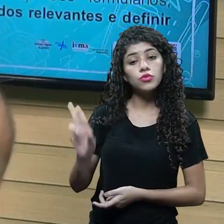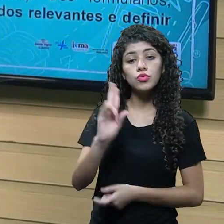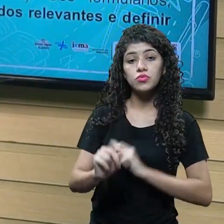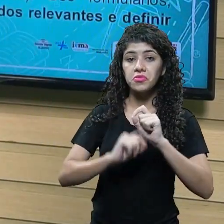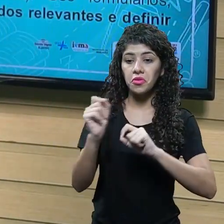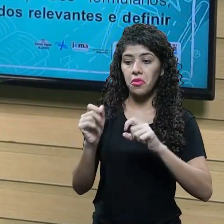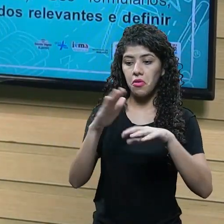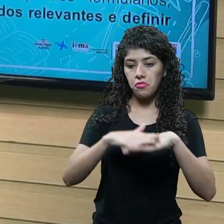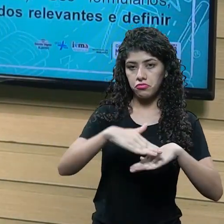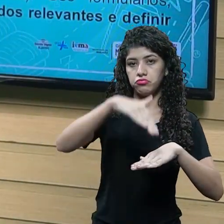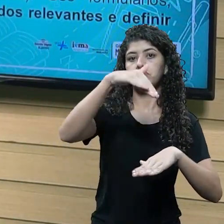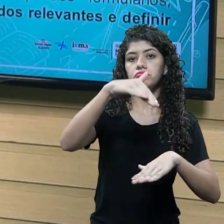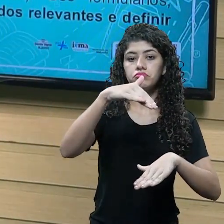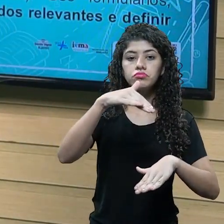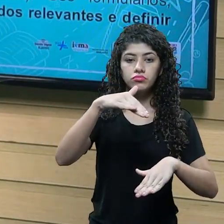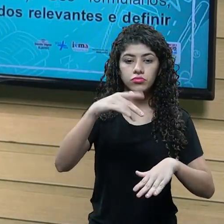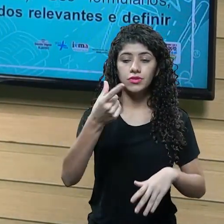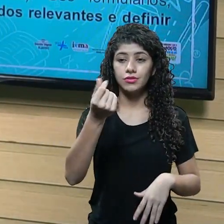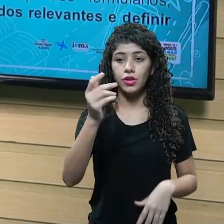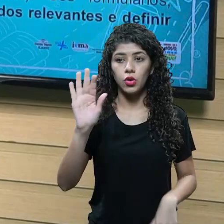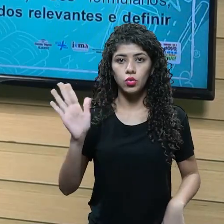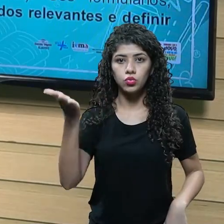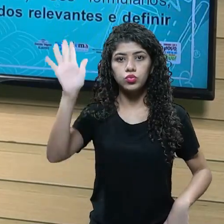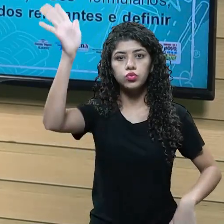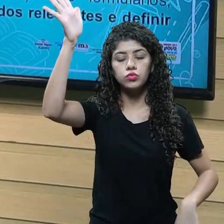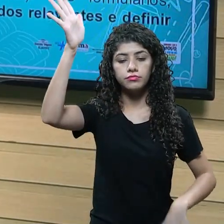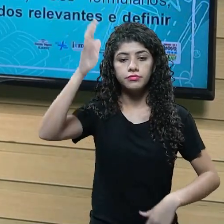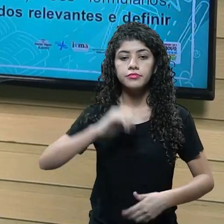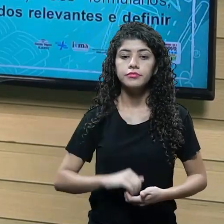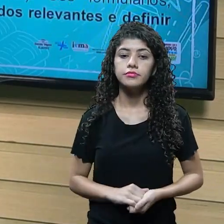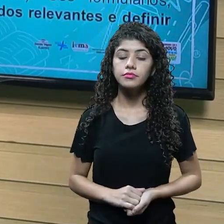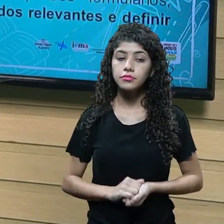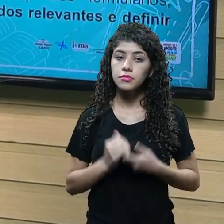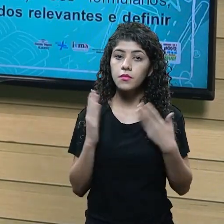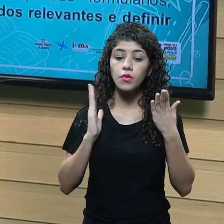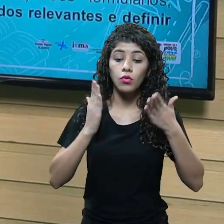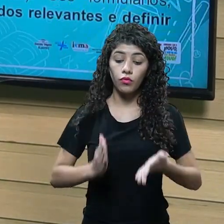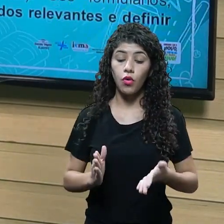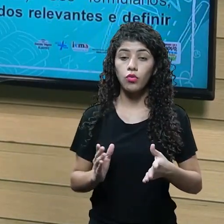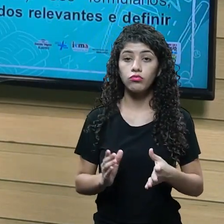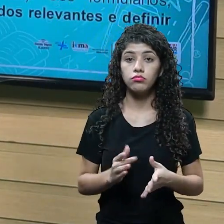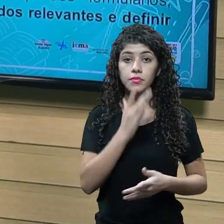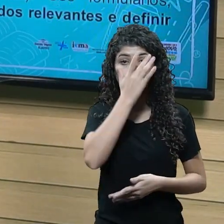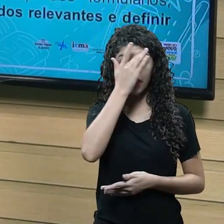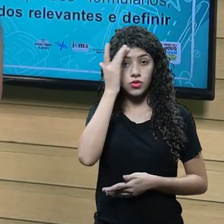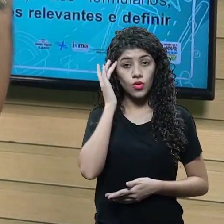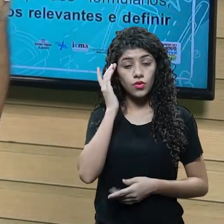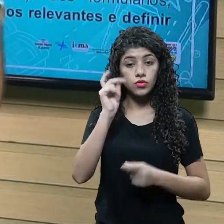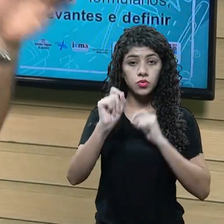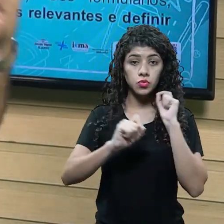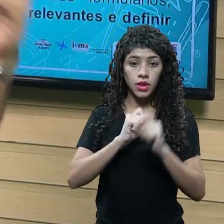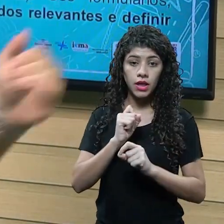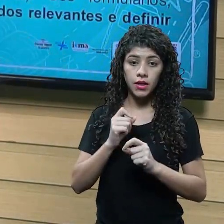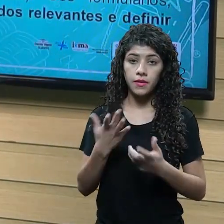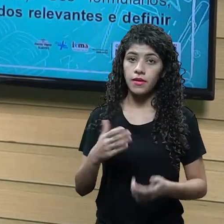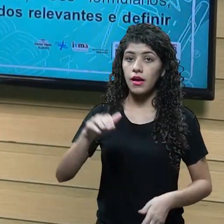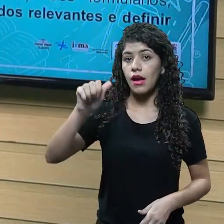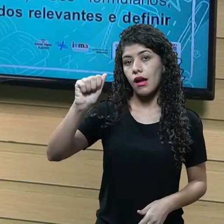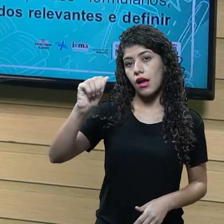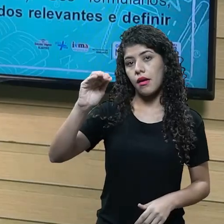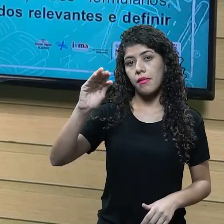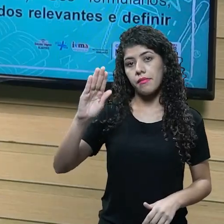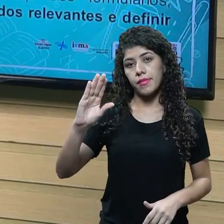alto padrão. São produtos com valores altos. Então o público-alvo dele, vocês acham que é quem? Que é o público da classe A, B, C